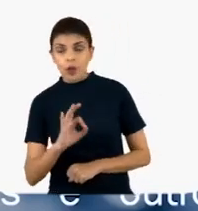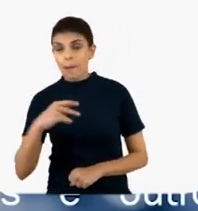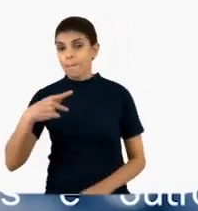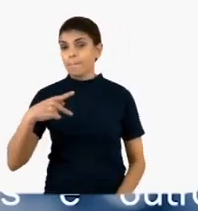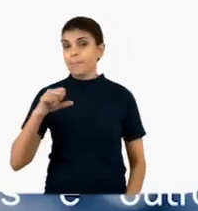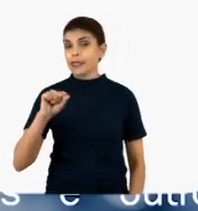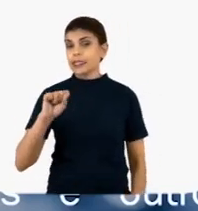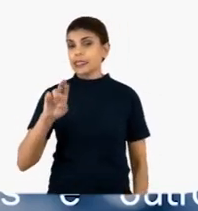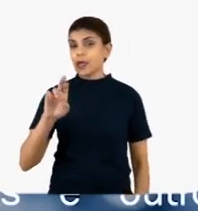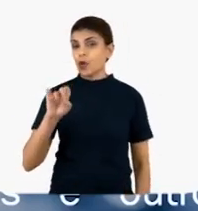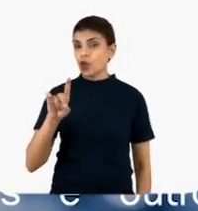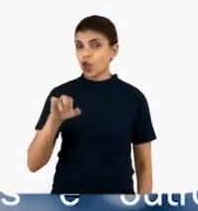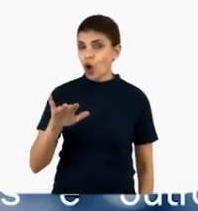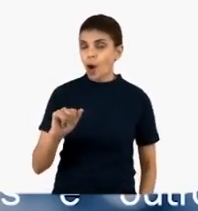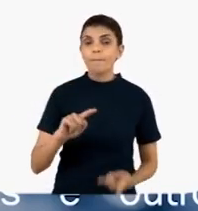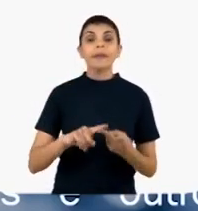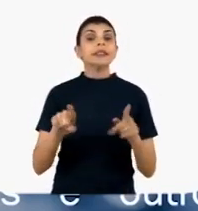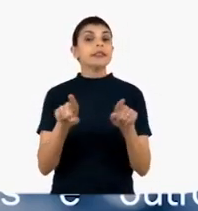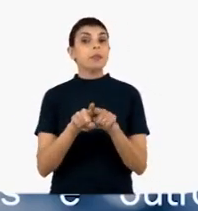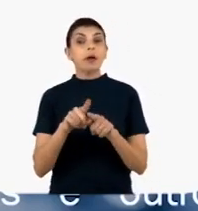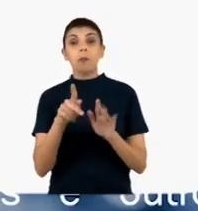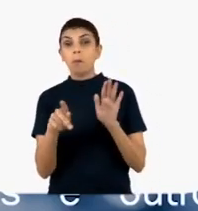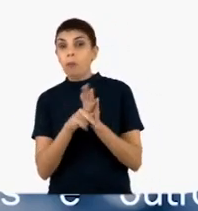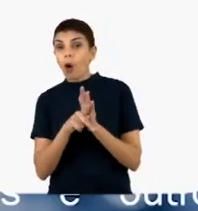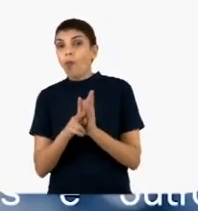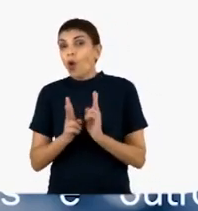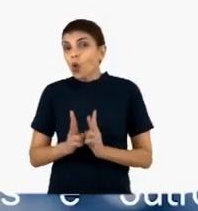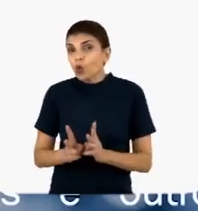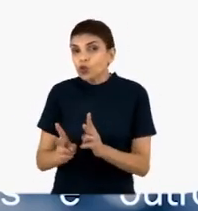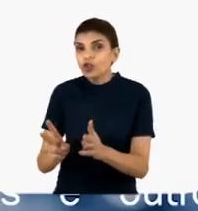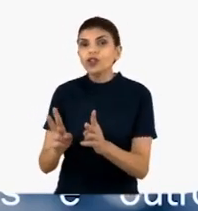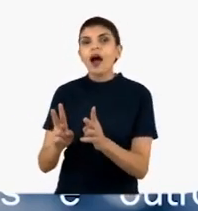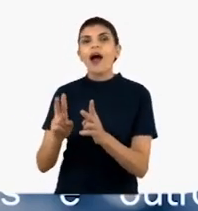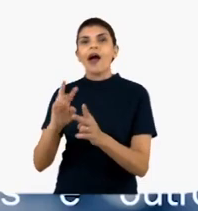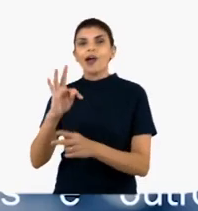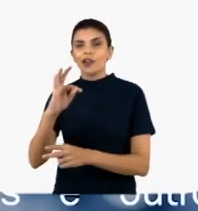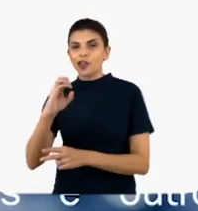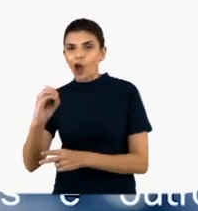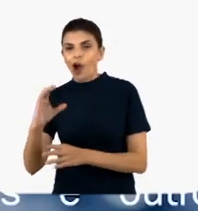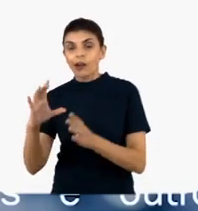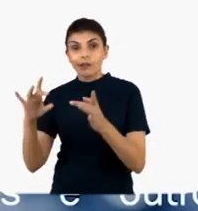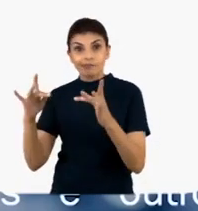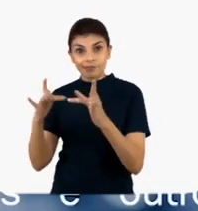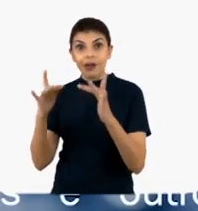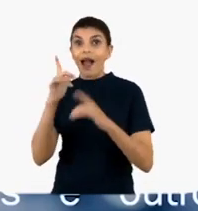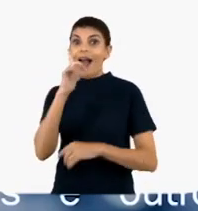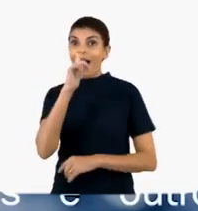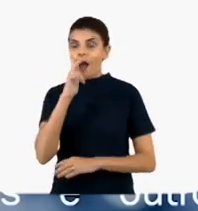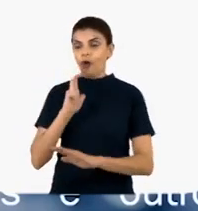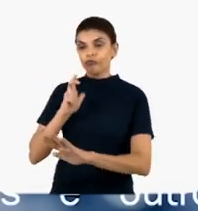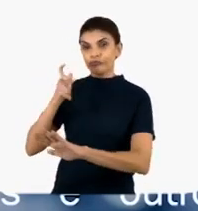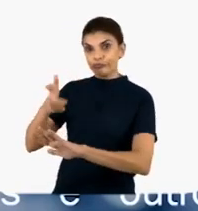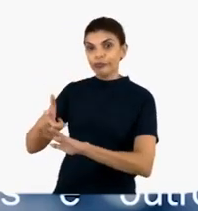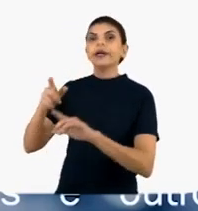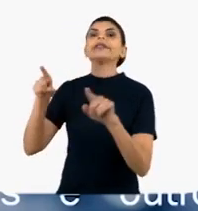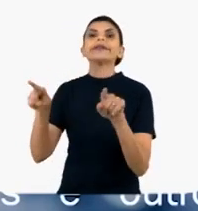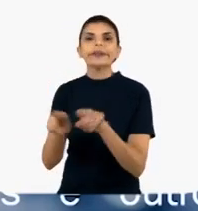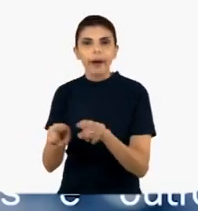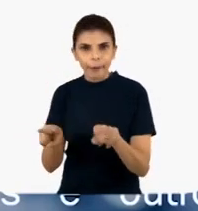pseudomonas ou algum outro patogênio, que tem que ter uma condutividade e TOC estabelecido. Água de injeção